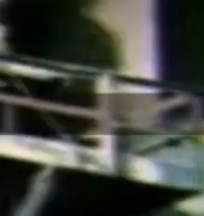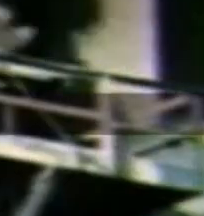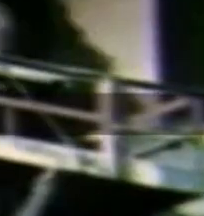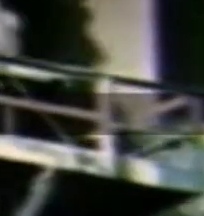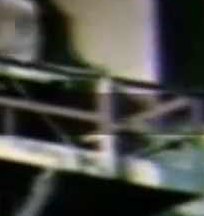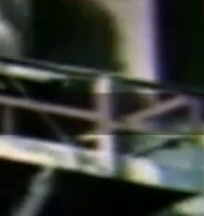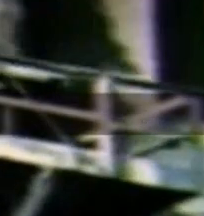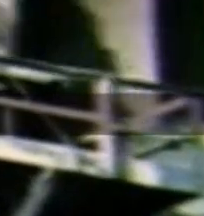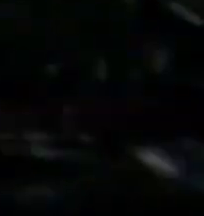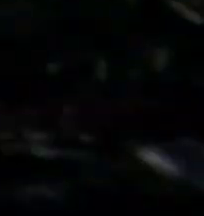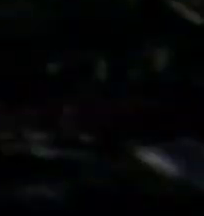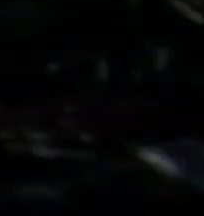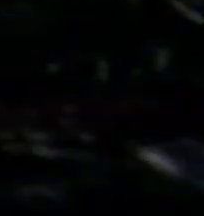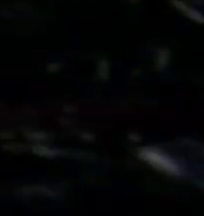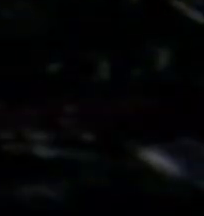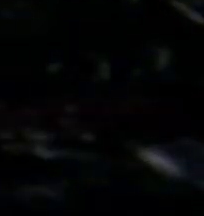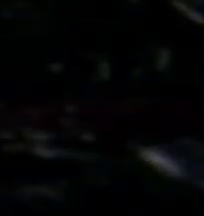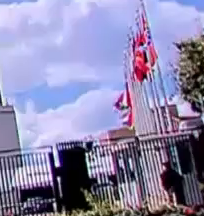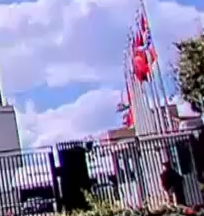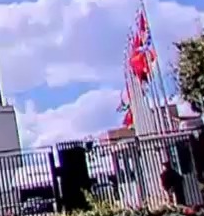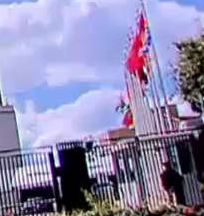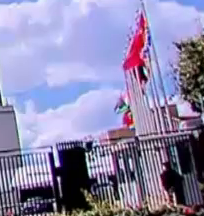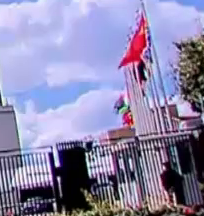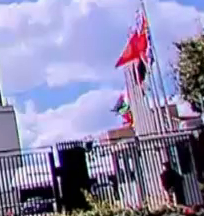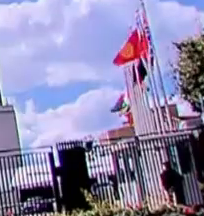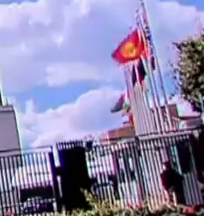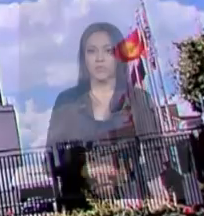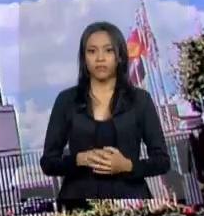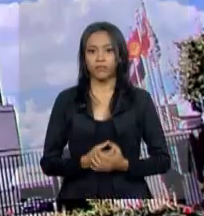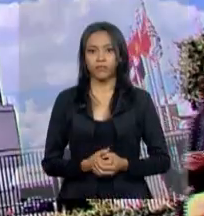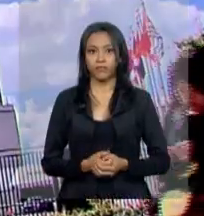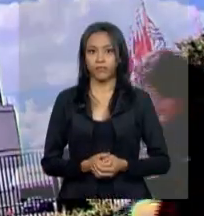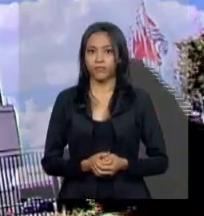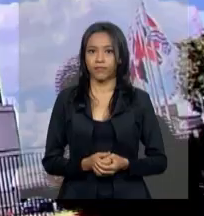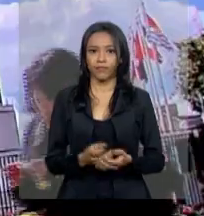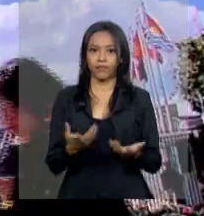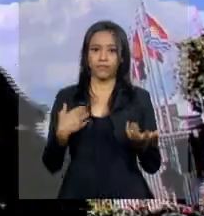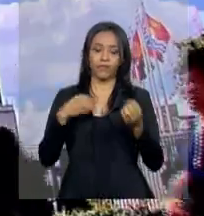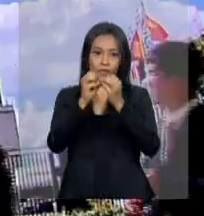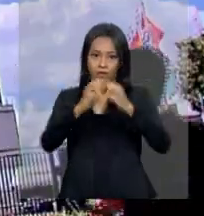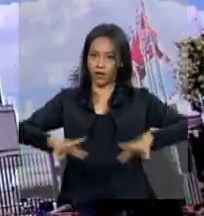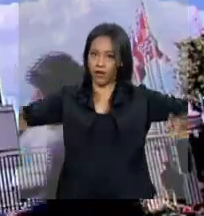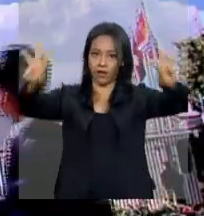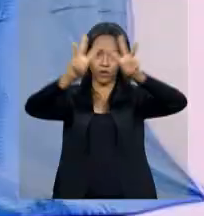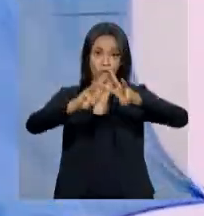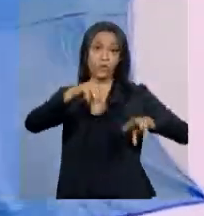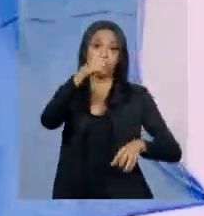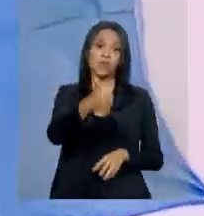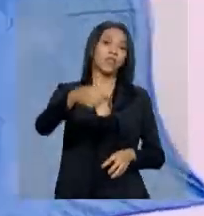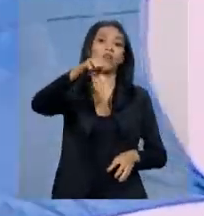or fence in its own private climate. Atualmente, a ONU conta com 193